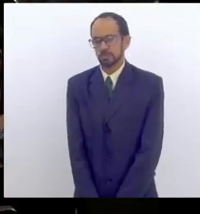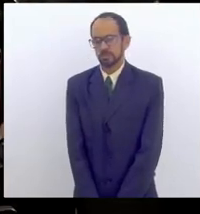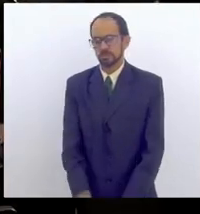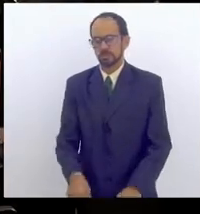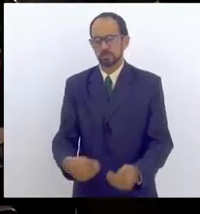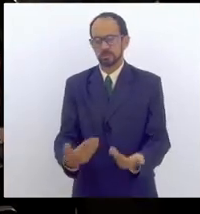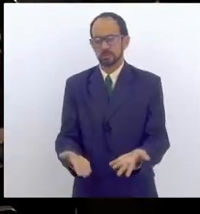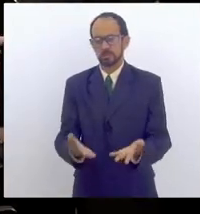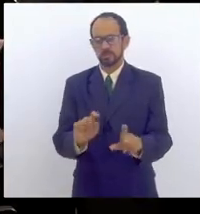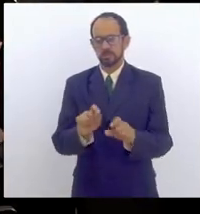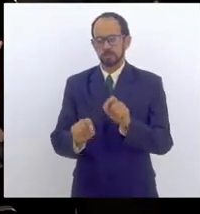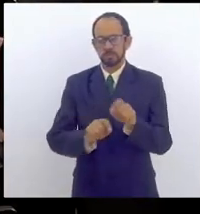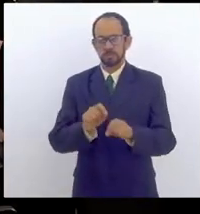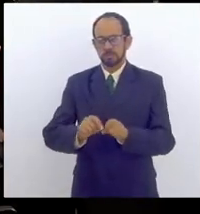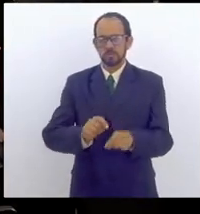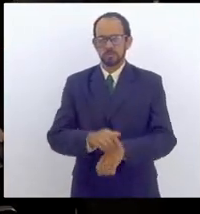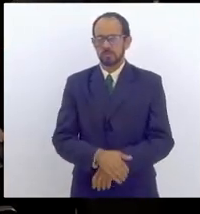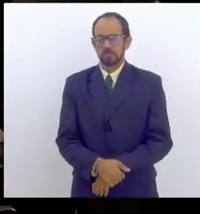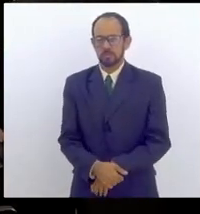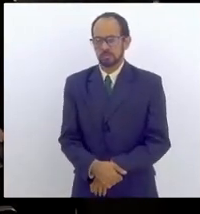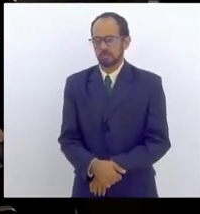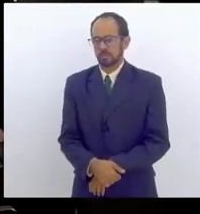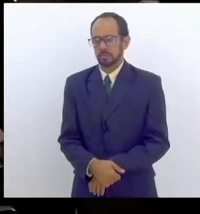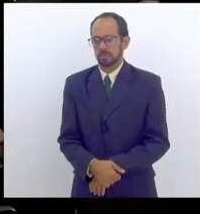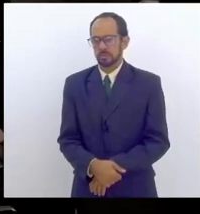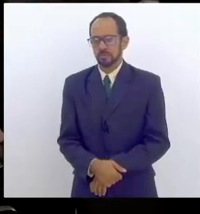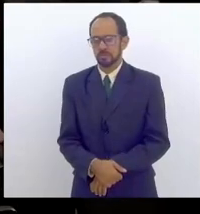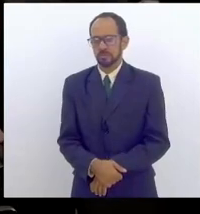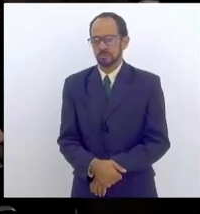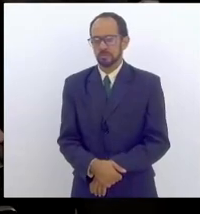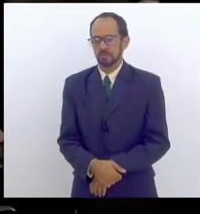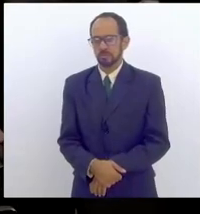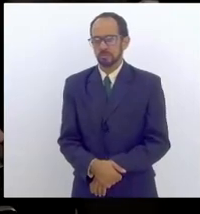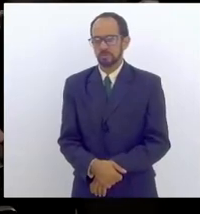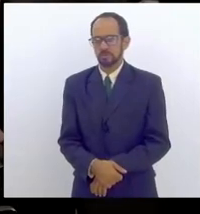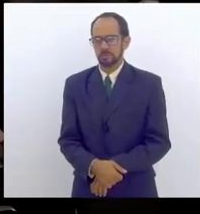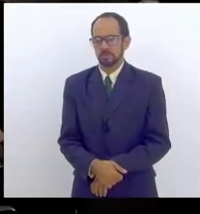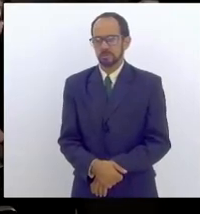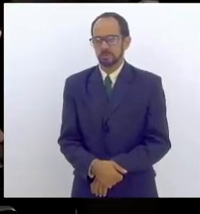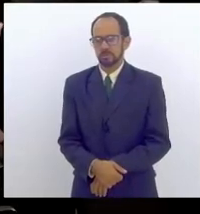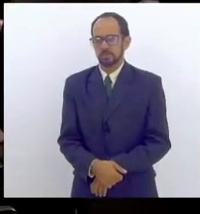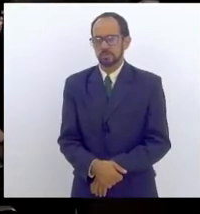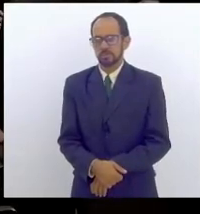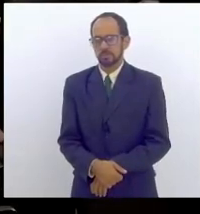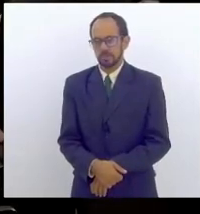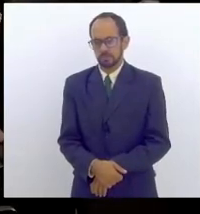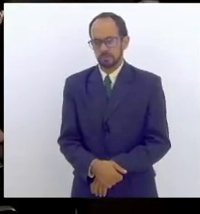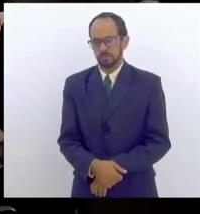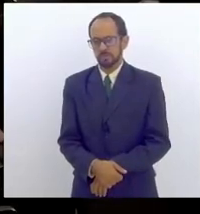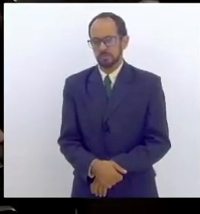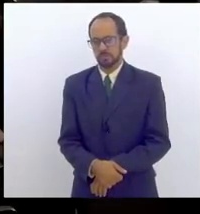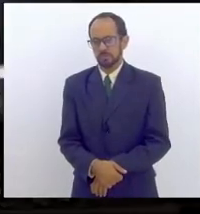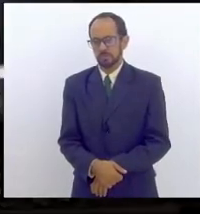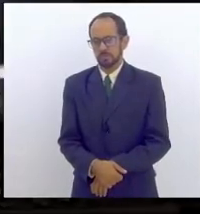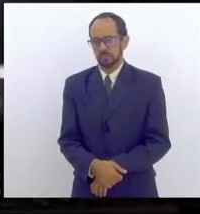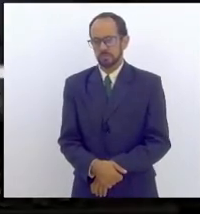Você já está devidamente intimado porque está assinado. Muito bem. Deputados